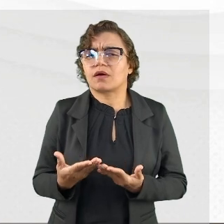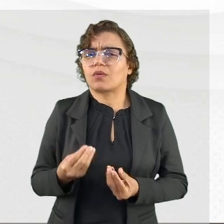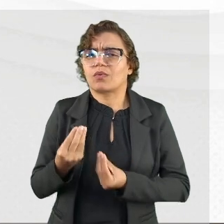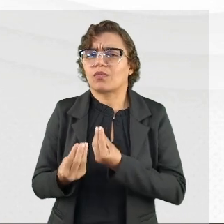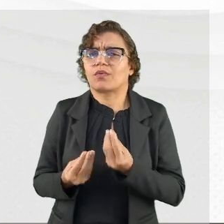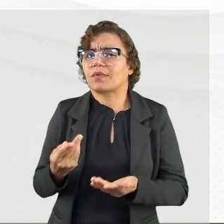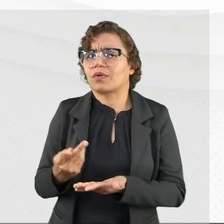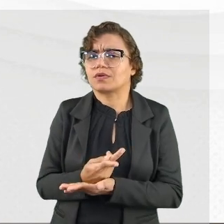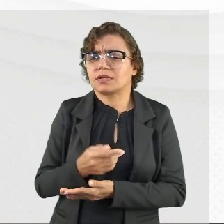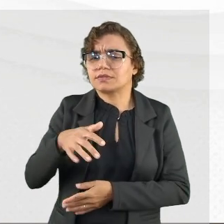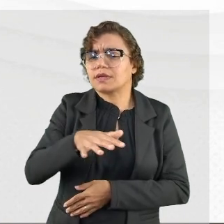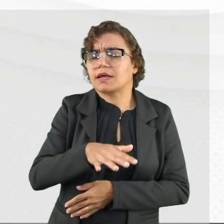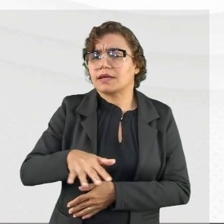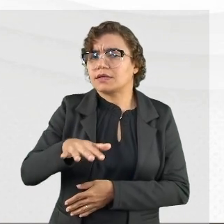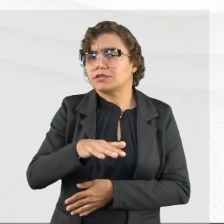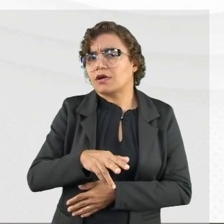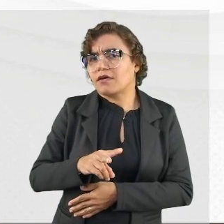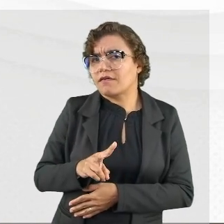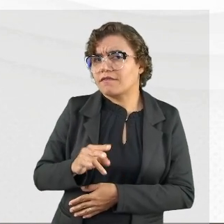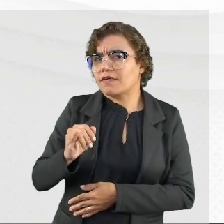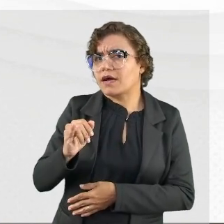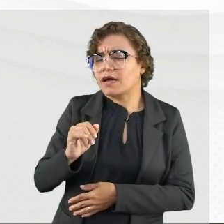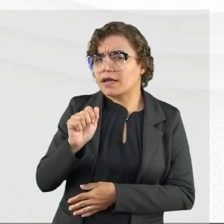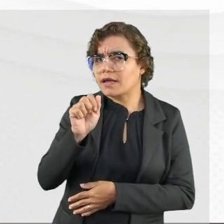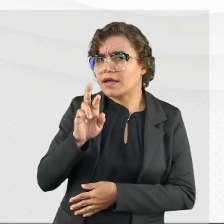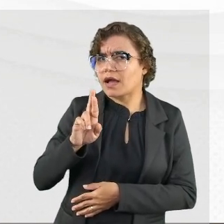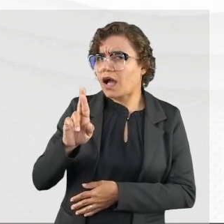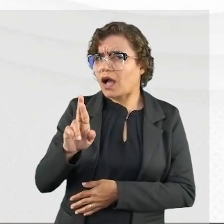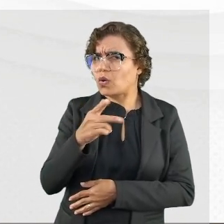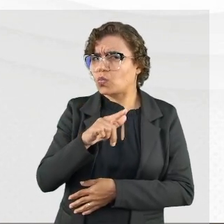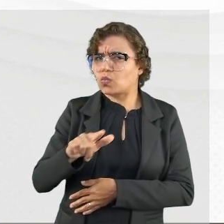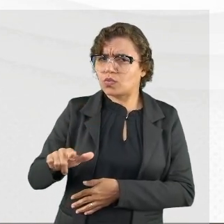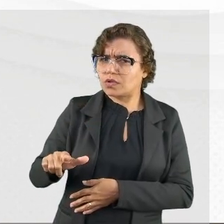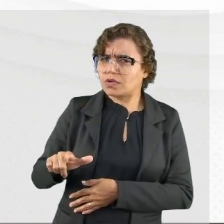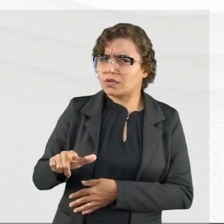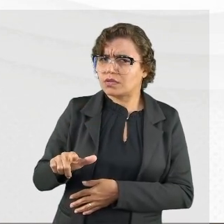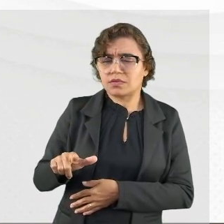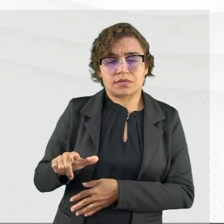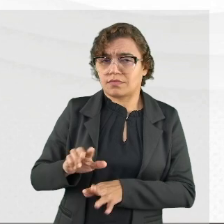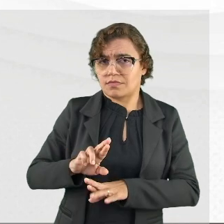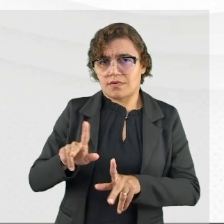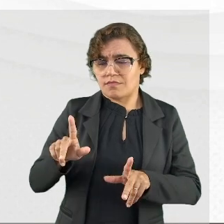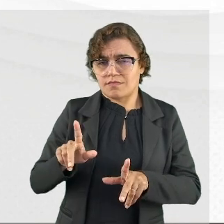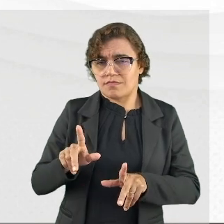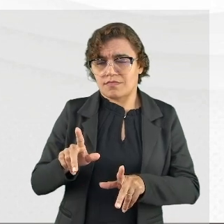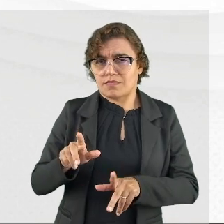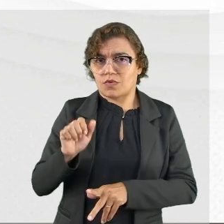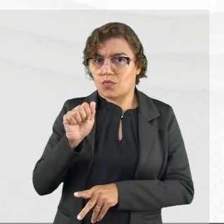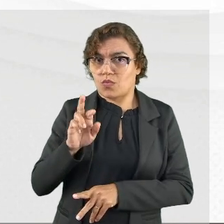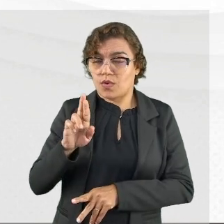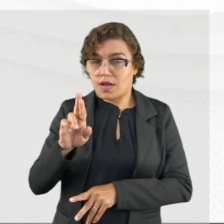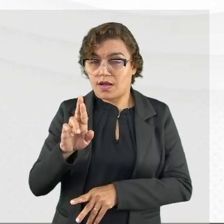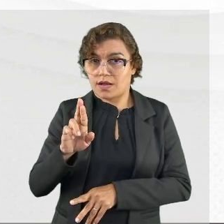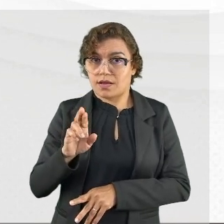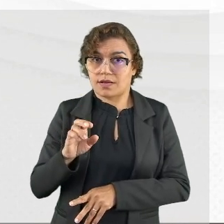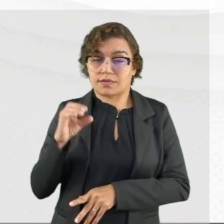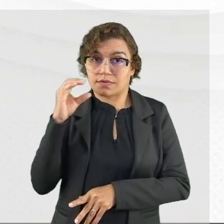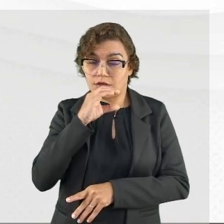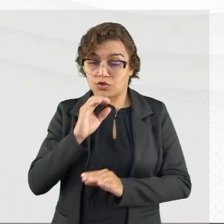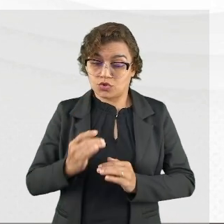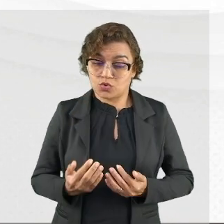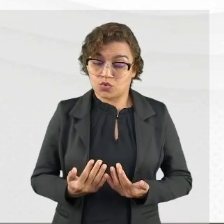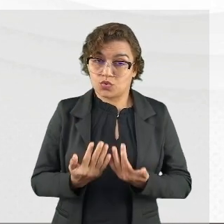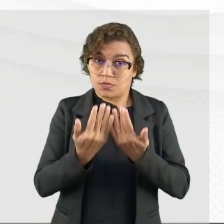aí, nessa região, vai ficar sem ar? Não. vai vir, o ar quente ali subiu, vai vir